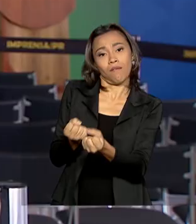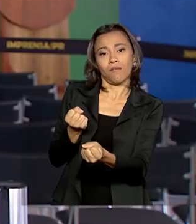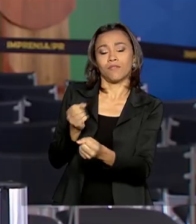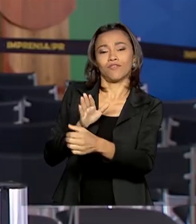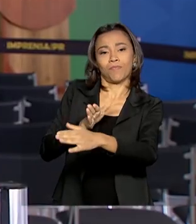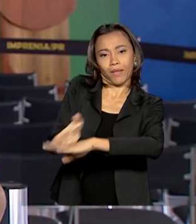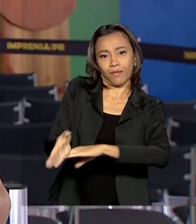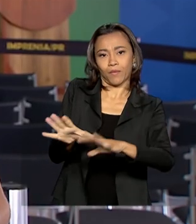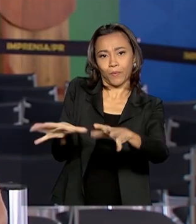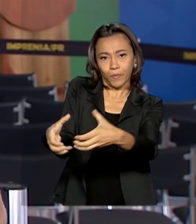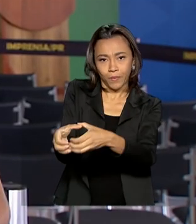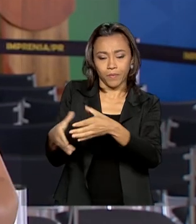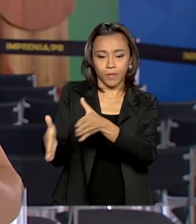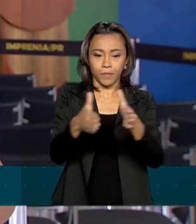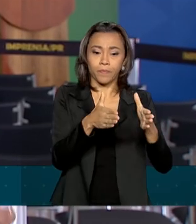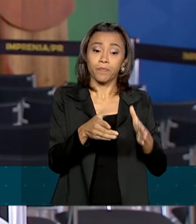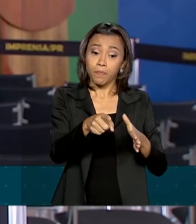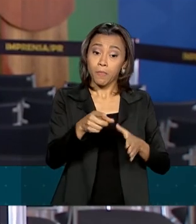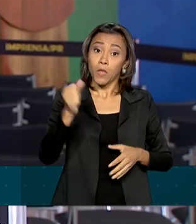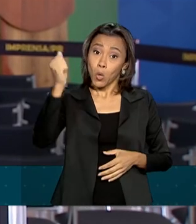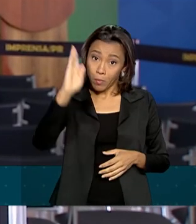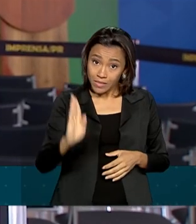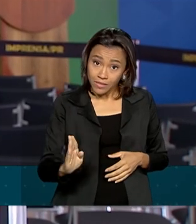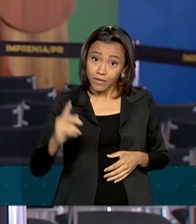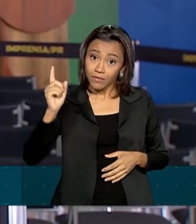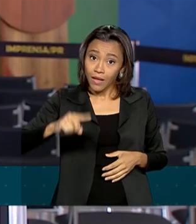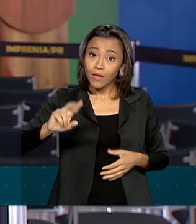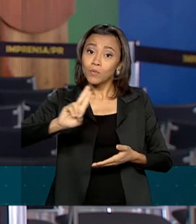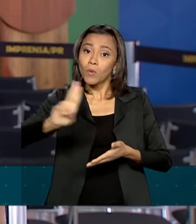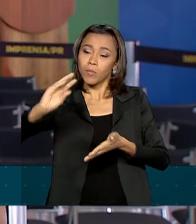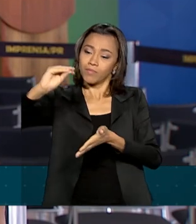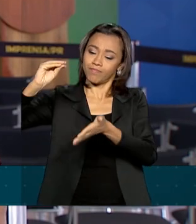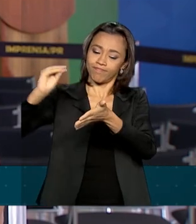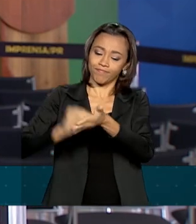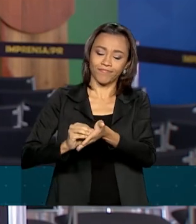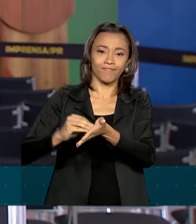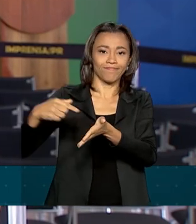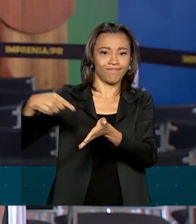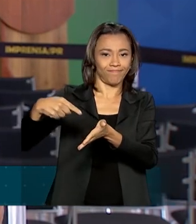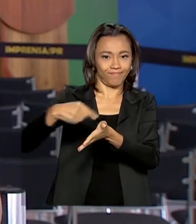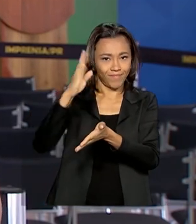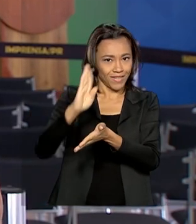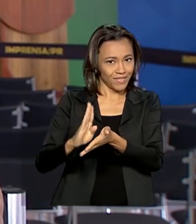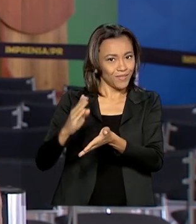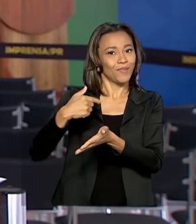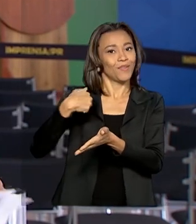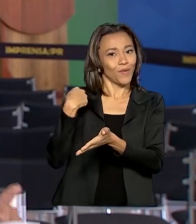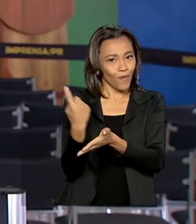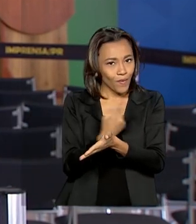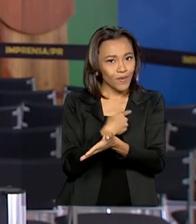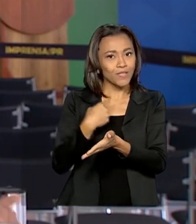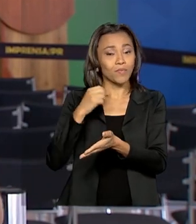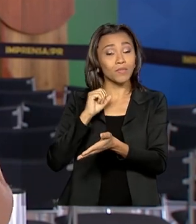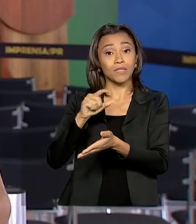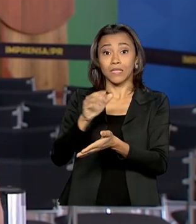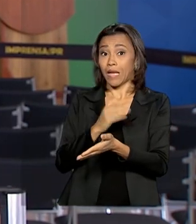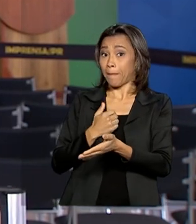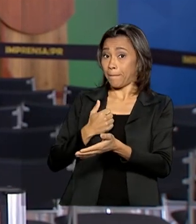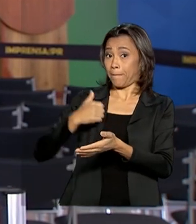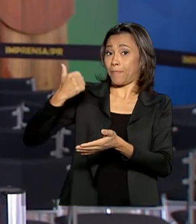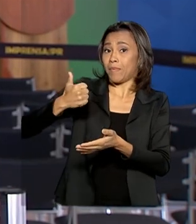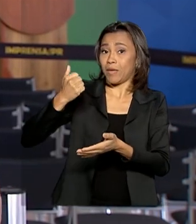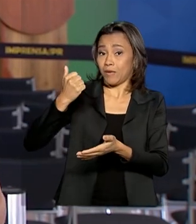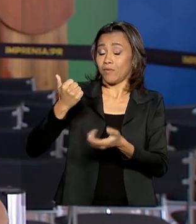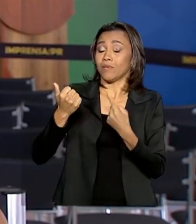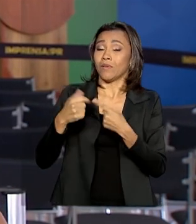Os americanos colocaram o Brasil como prioridade na lista de indicação. Isso quer dizer que a gente tem preferência em relação à Argentina e também